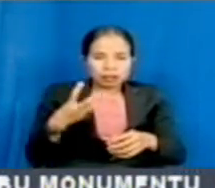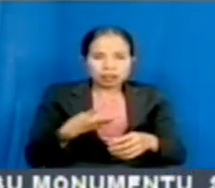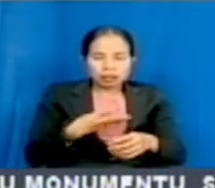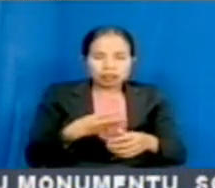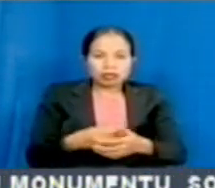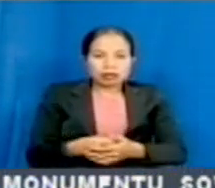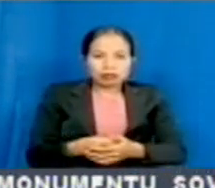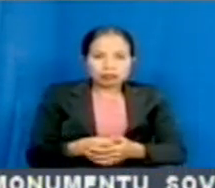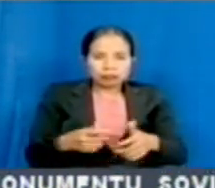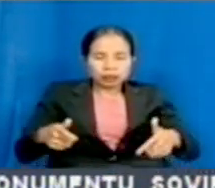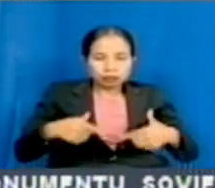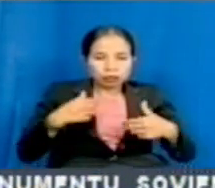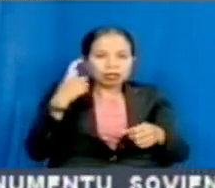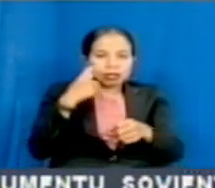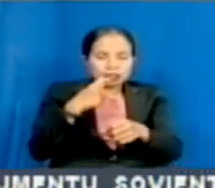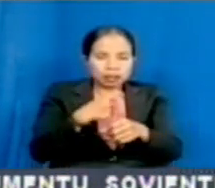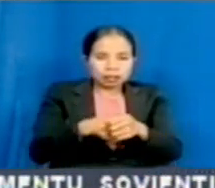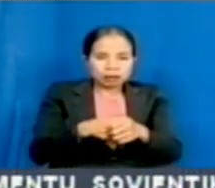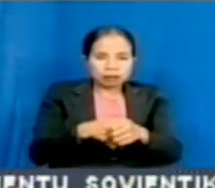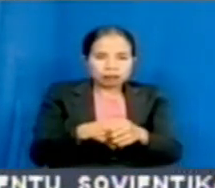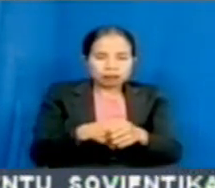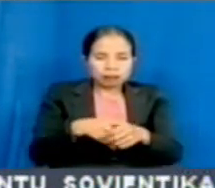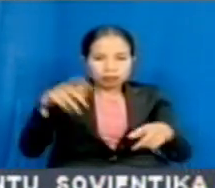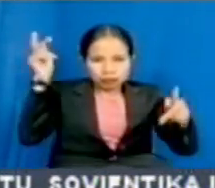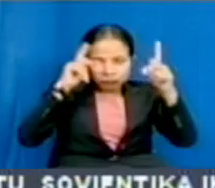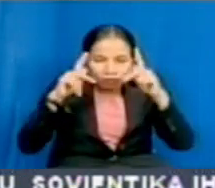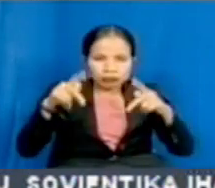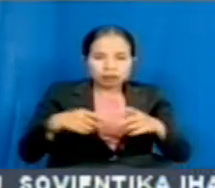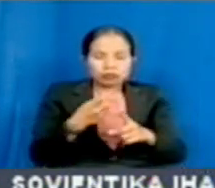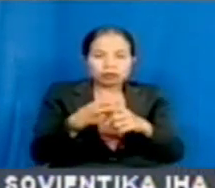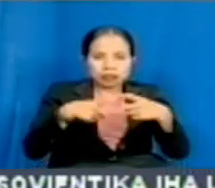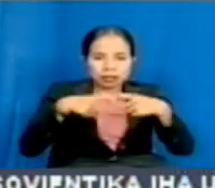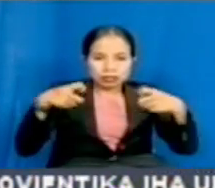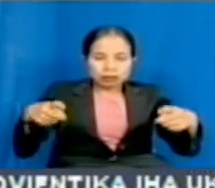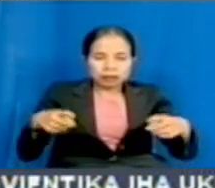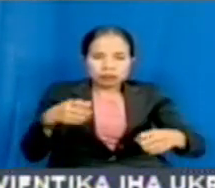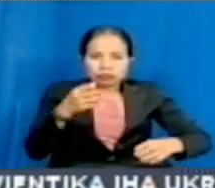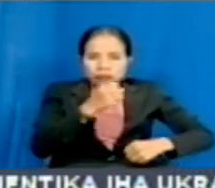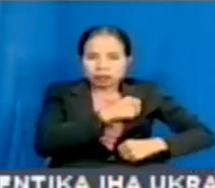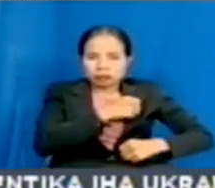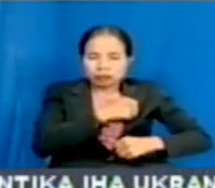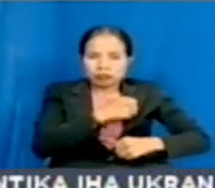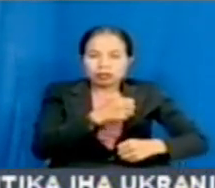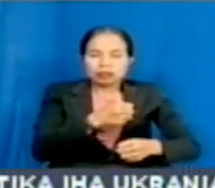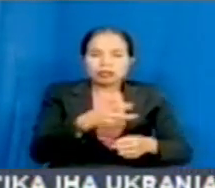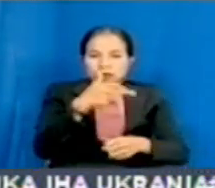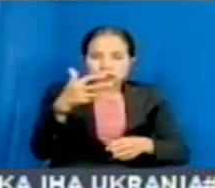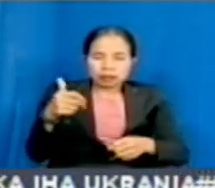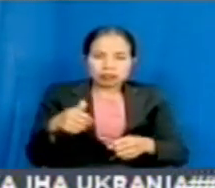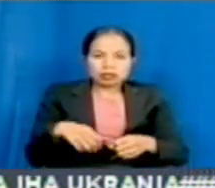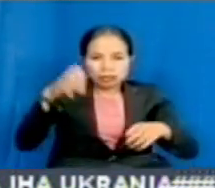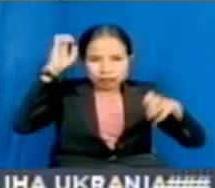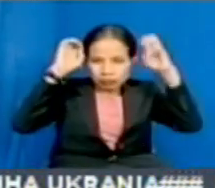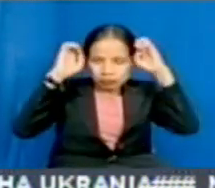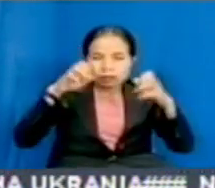numa situação ida que oprimidos, intimidação, os inimigos ida. Hoje, né? A educação no beque mínimo que deve ser o